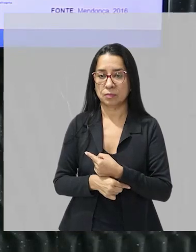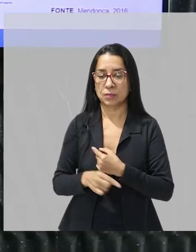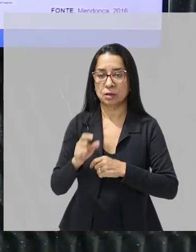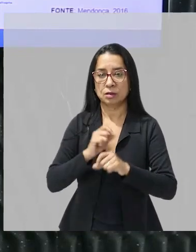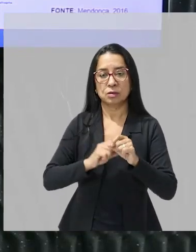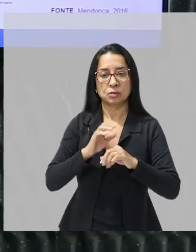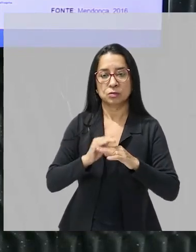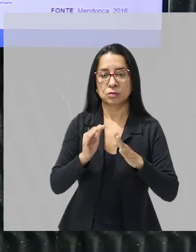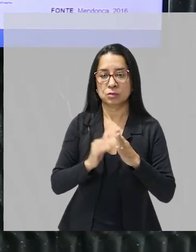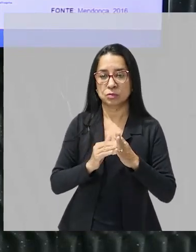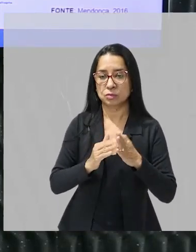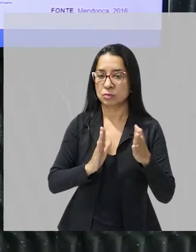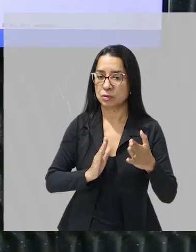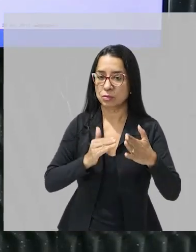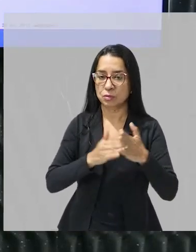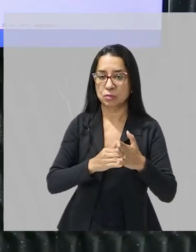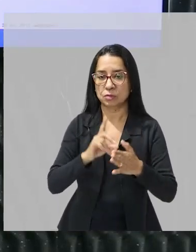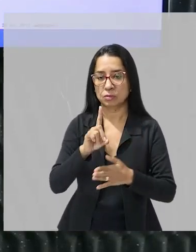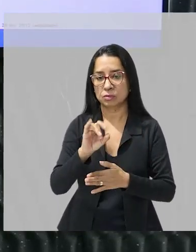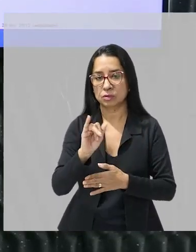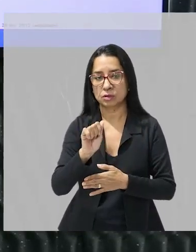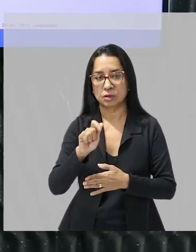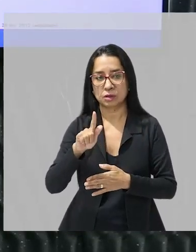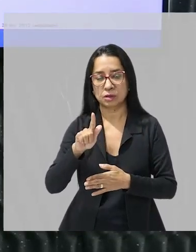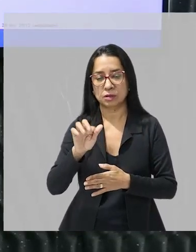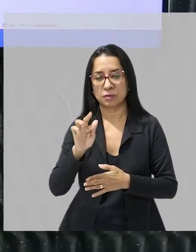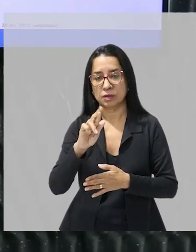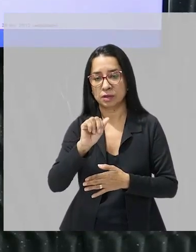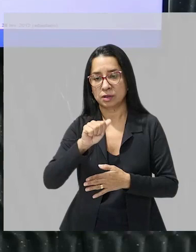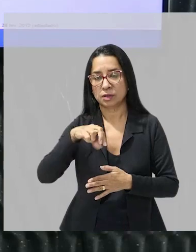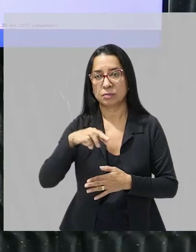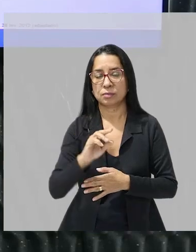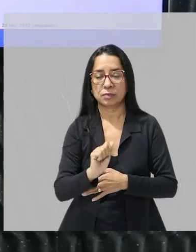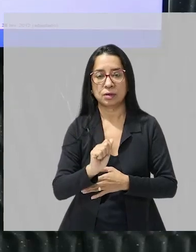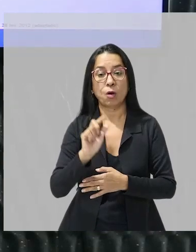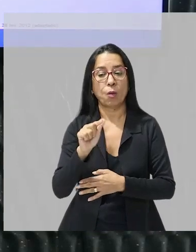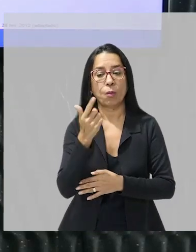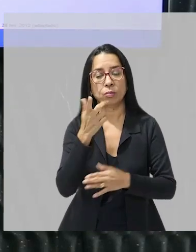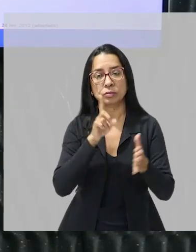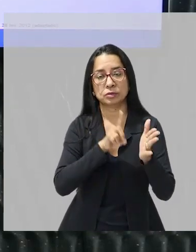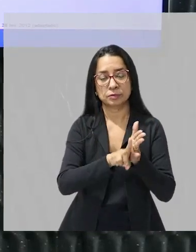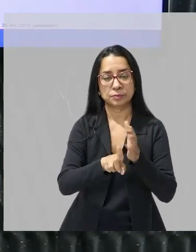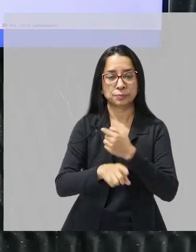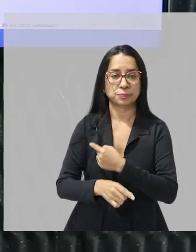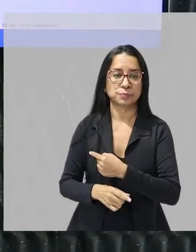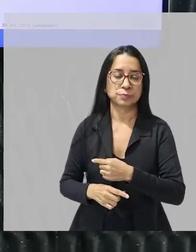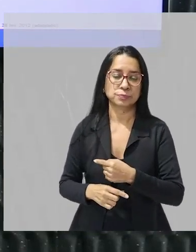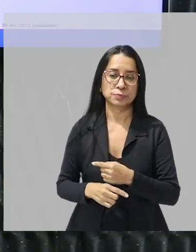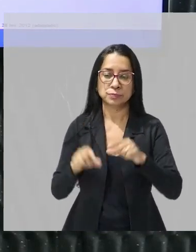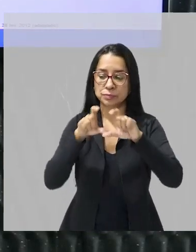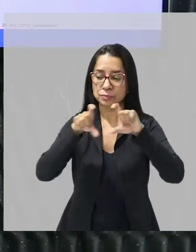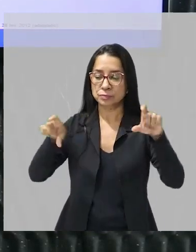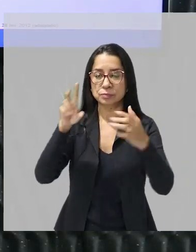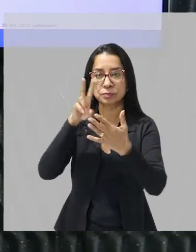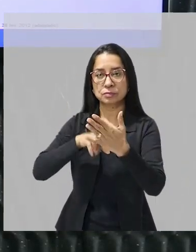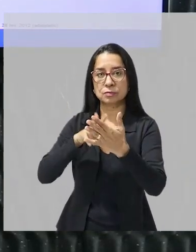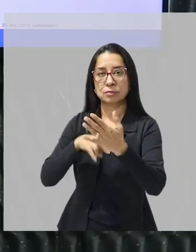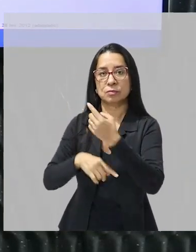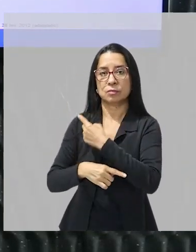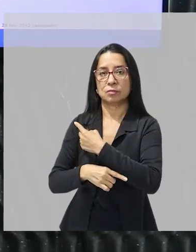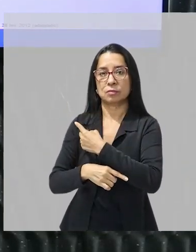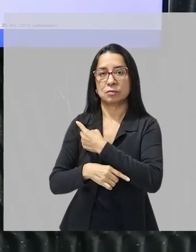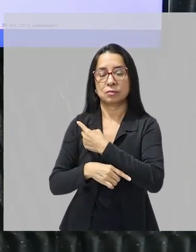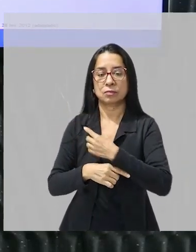tudo pelo controle do diafragma. Tá, ok, pessoal? Vamos aqui para essa próxima questão. Ela diz o seguinte: a